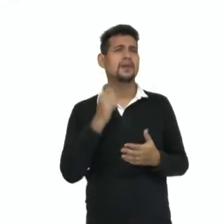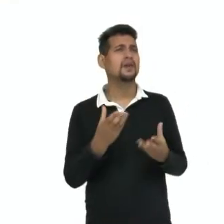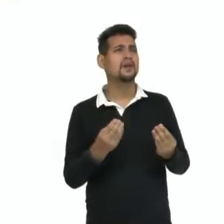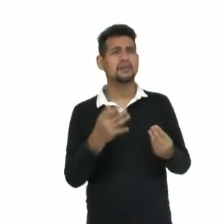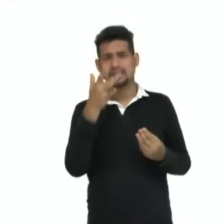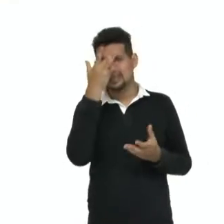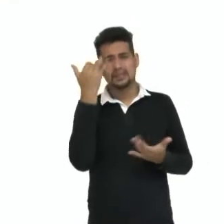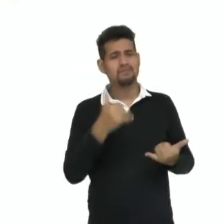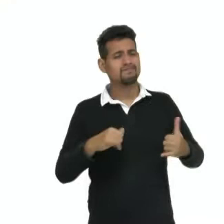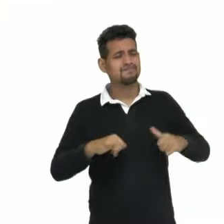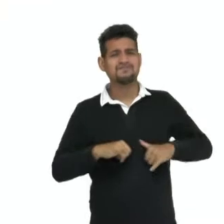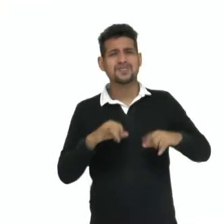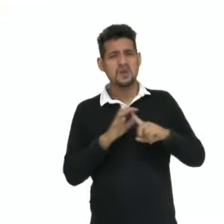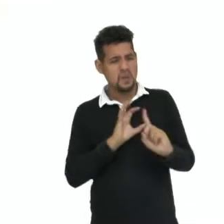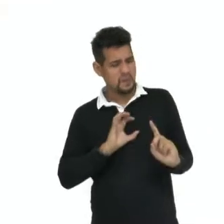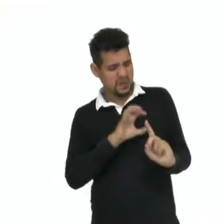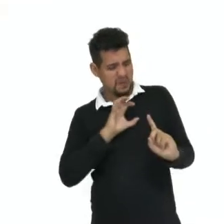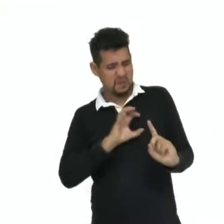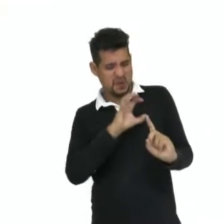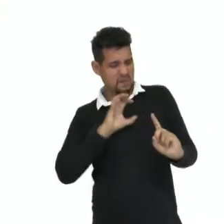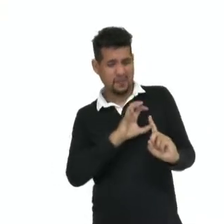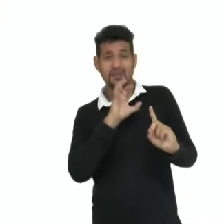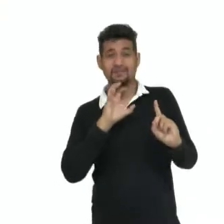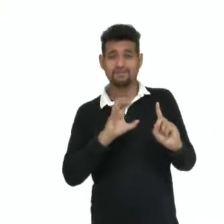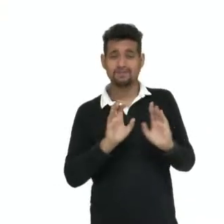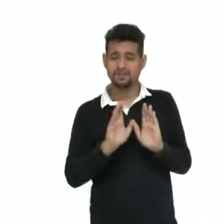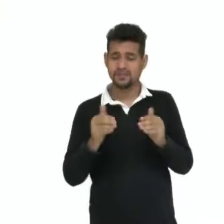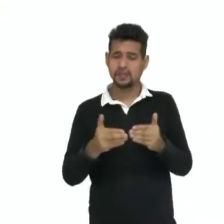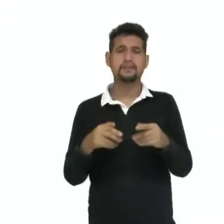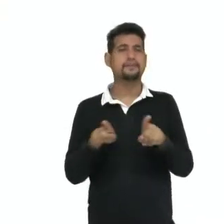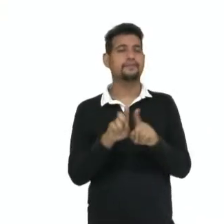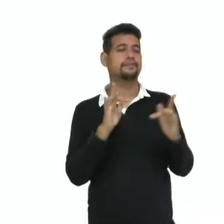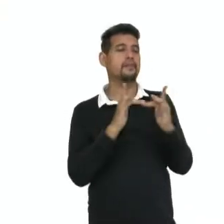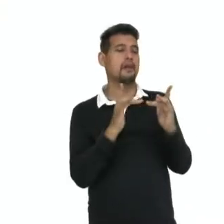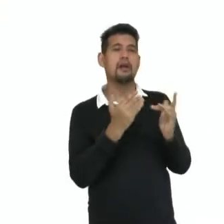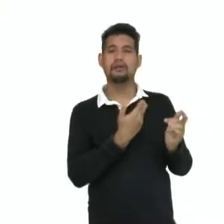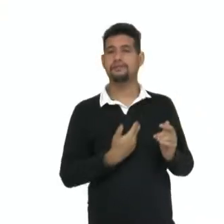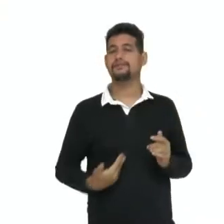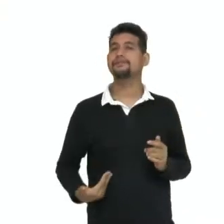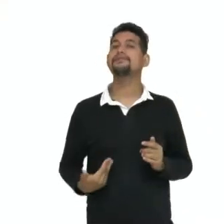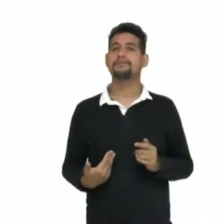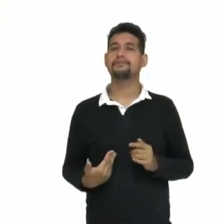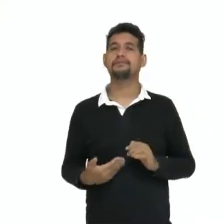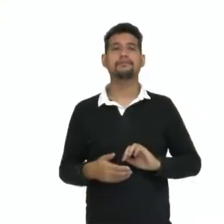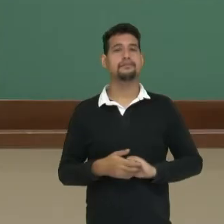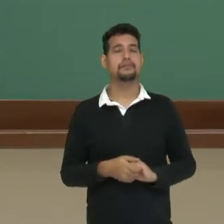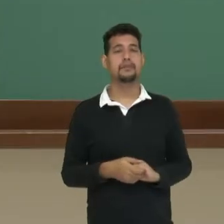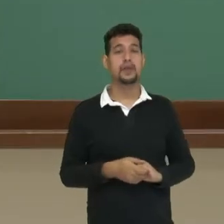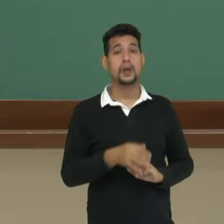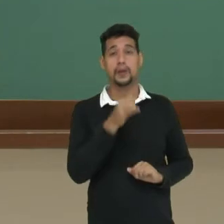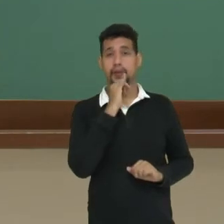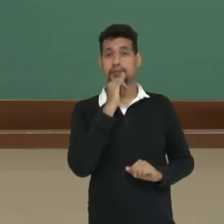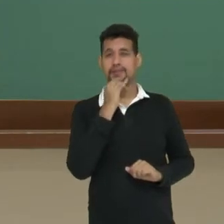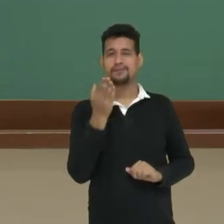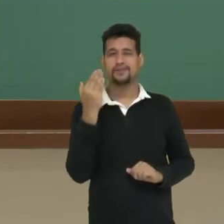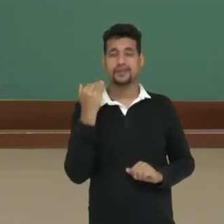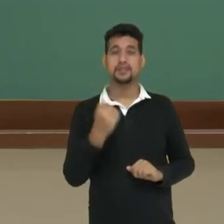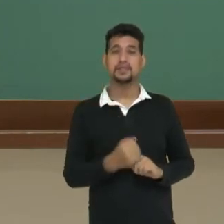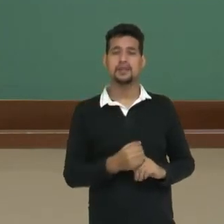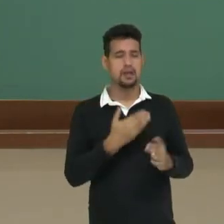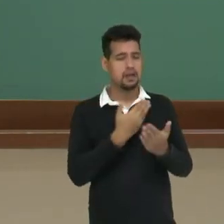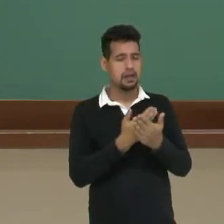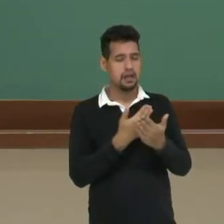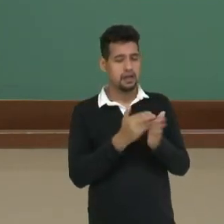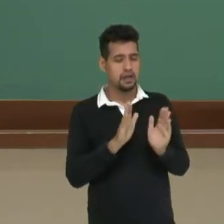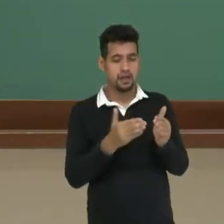violenta repressão contra pessoas, contra grupos, órgãos ligados ao governo anterior. Por exemplo, a sede da União Nacional dos